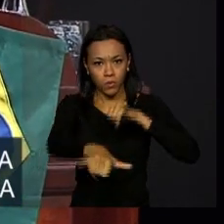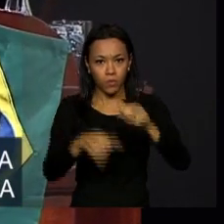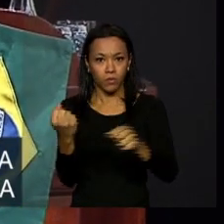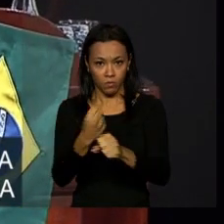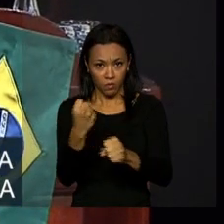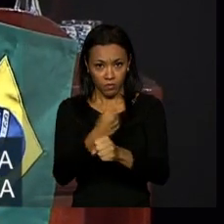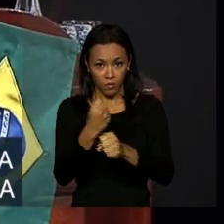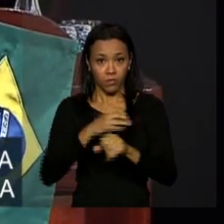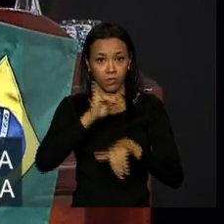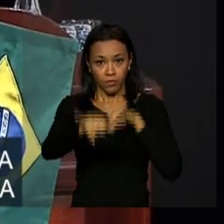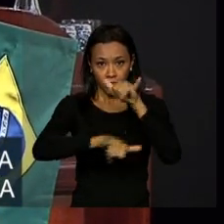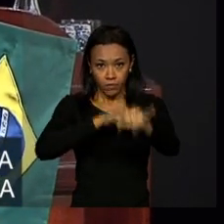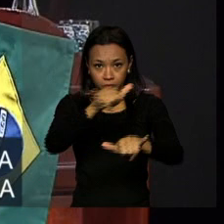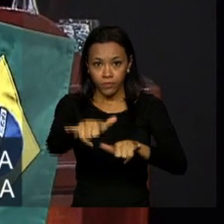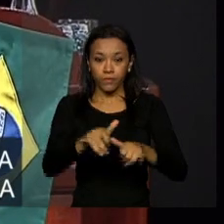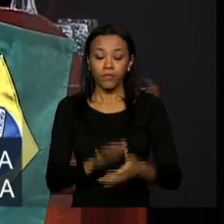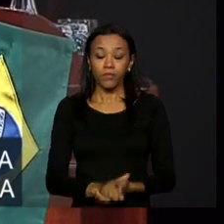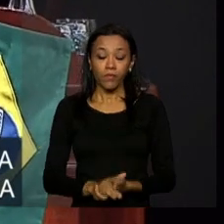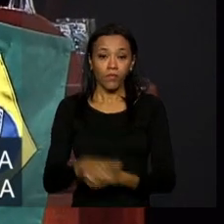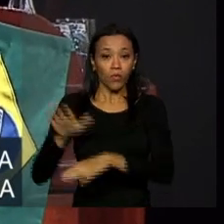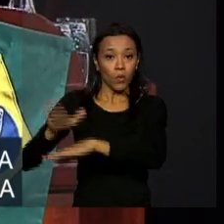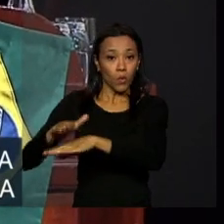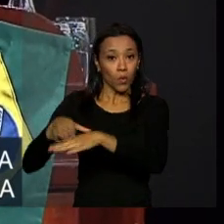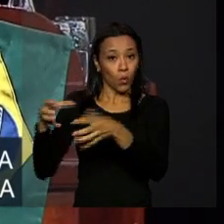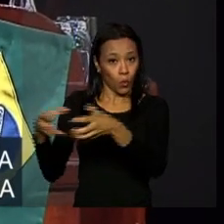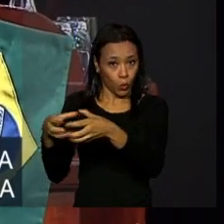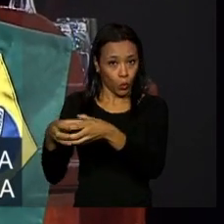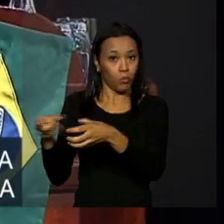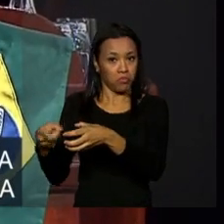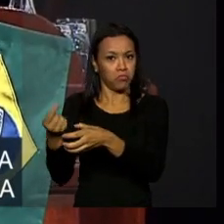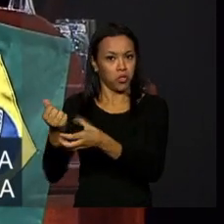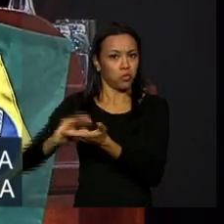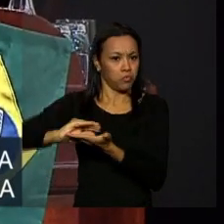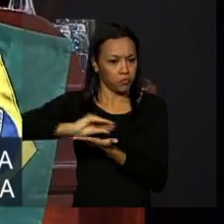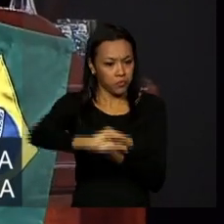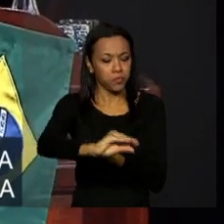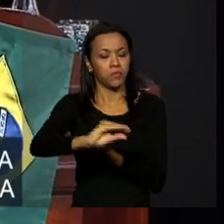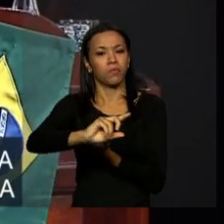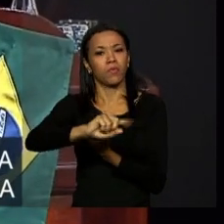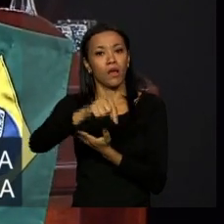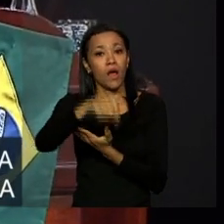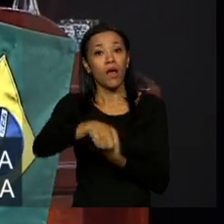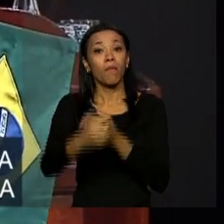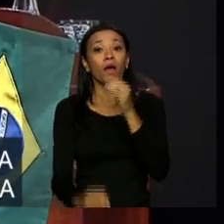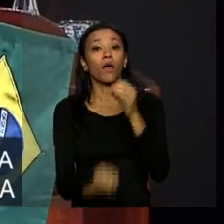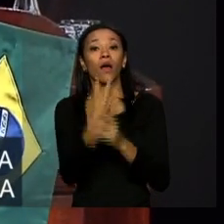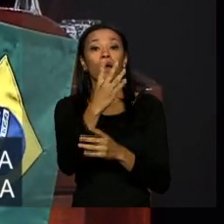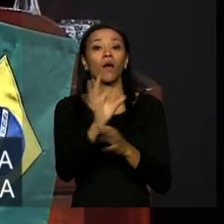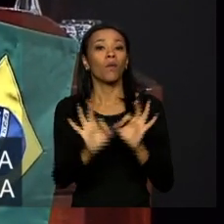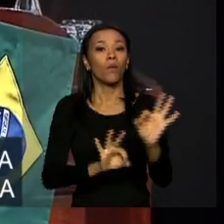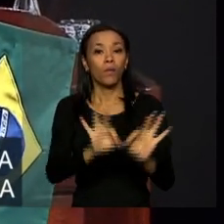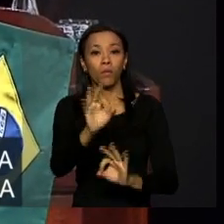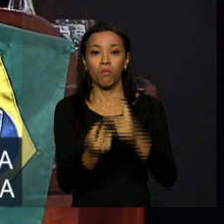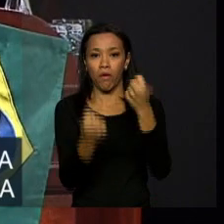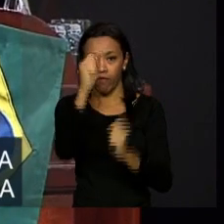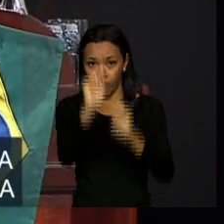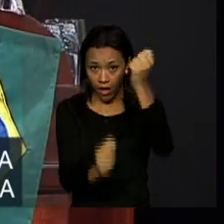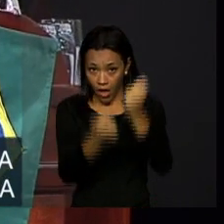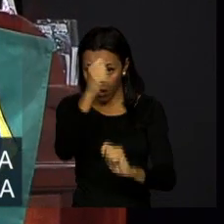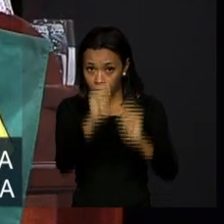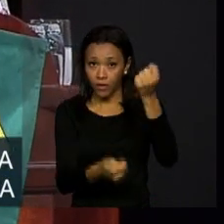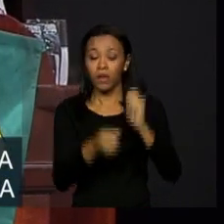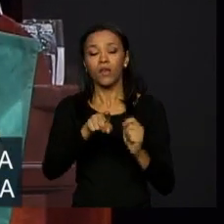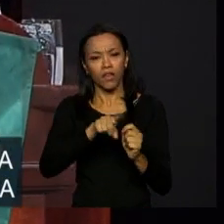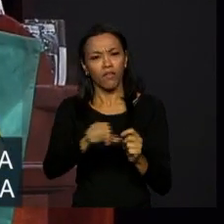anunciou investimentos significativos para a construção da fábrica em São Bernardo Onde serão produzidas as